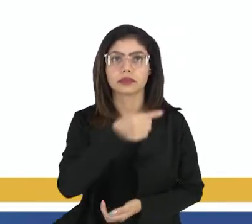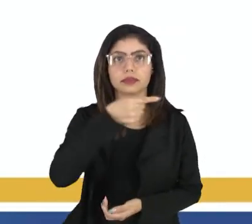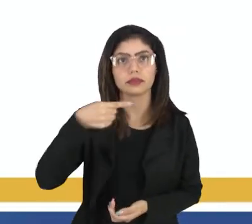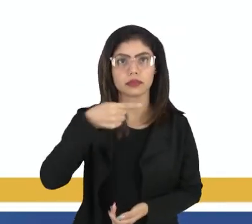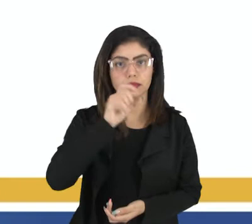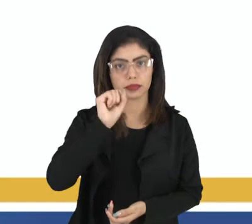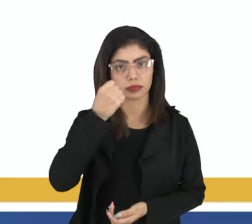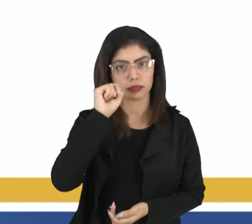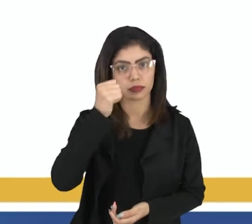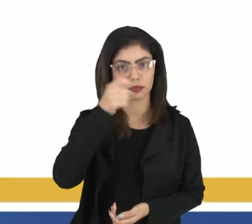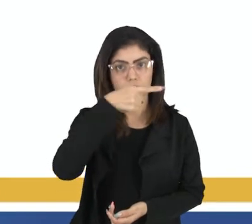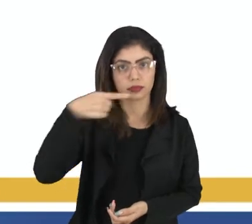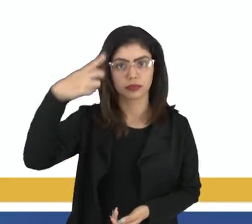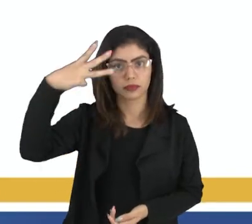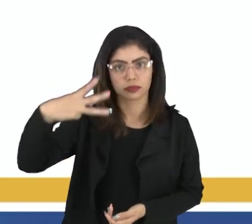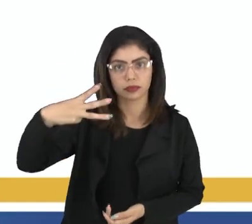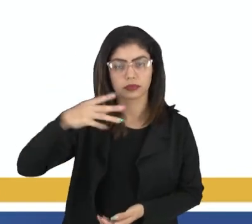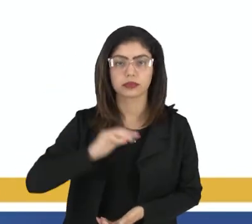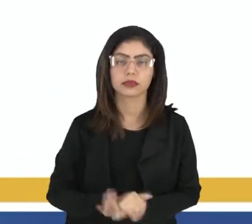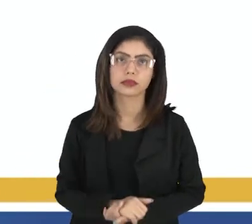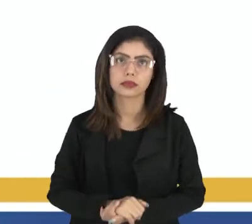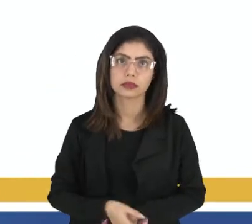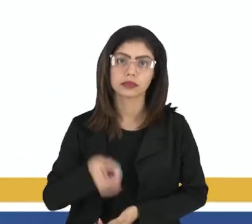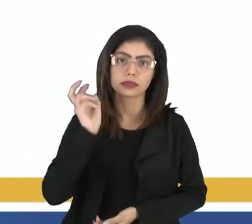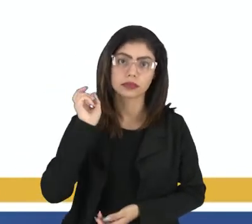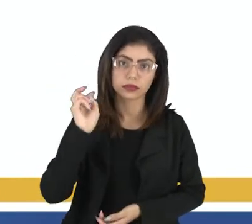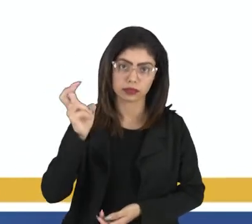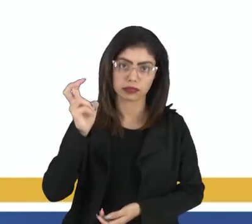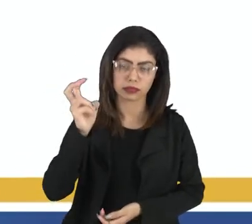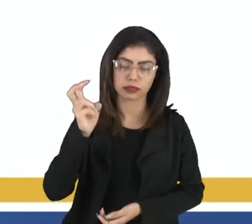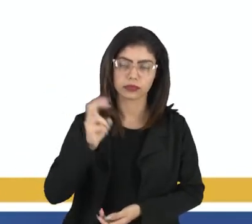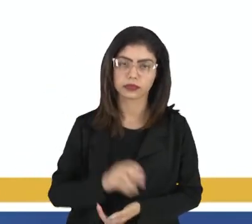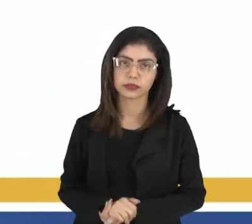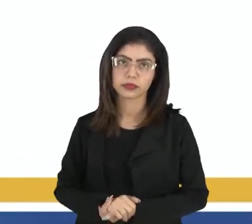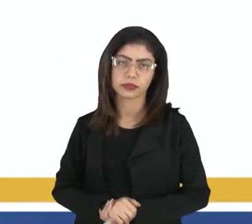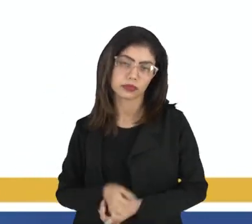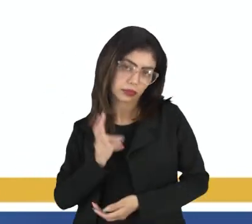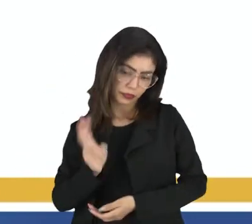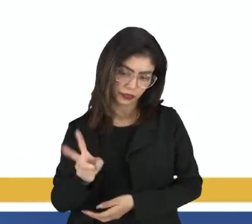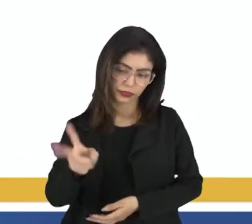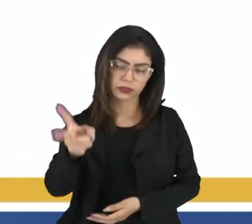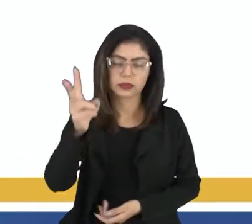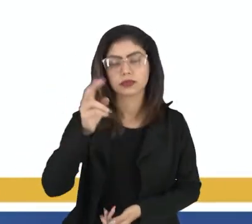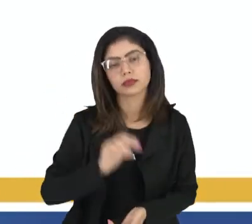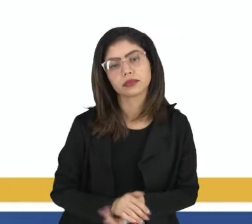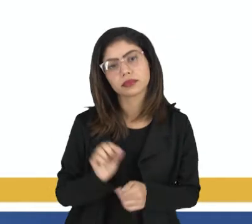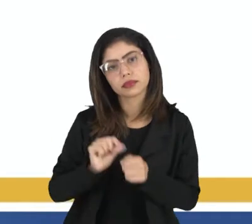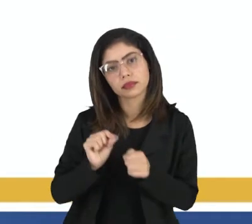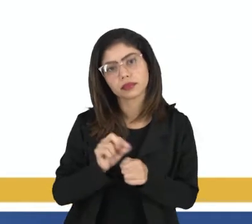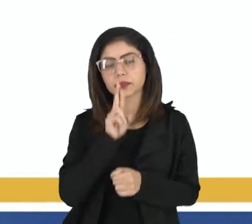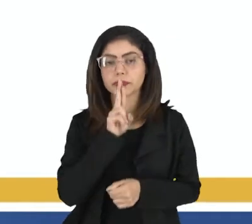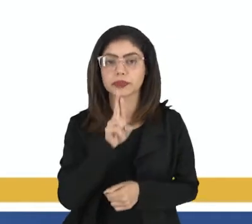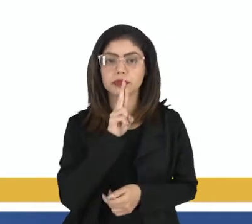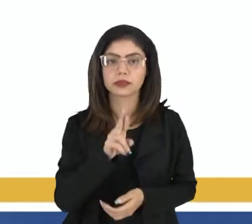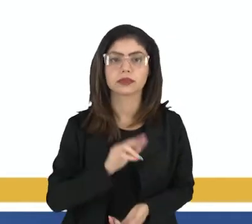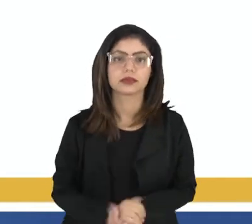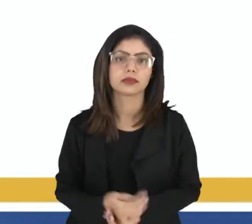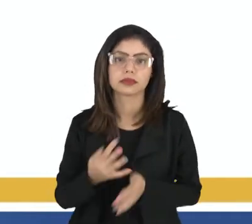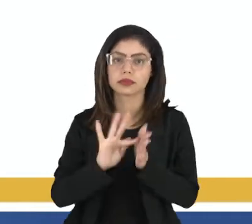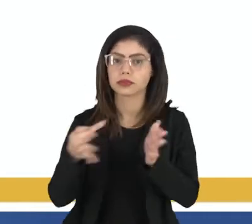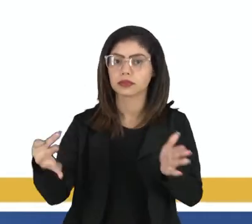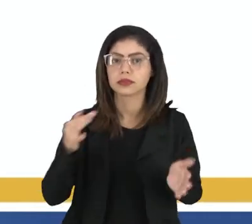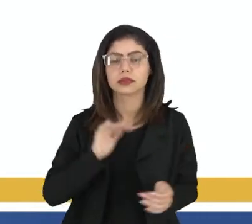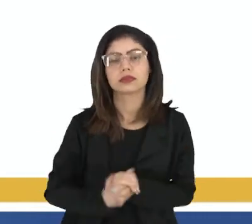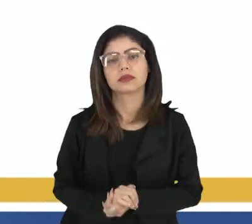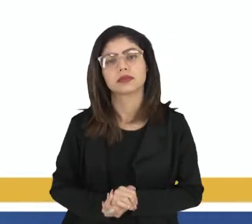4, 8. Menos 3 igual a 5. E assim nós vamos fazendo essas